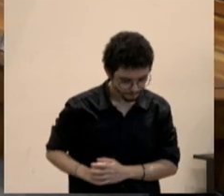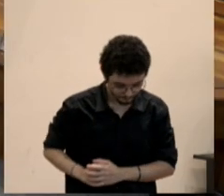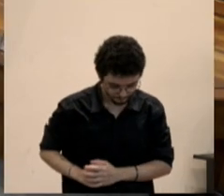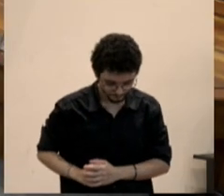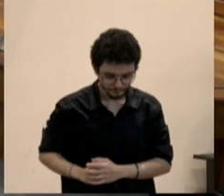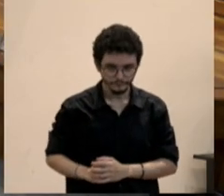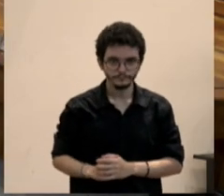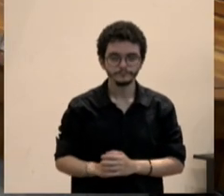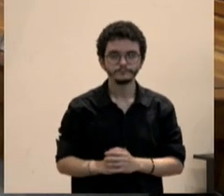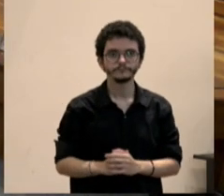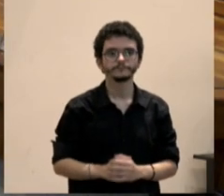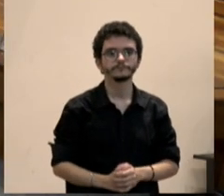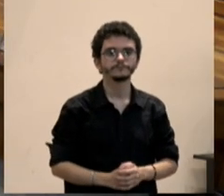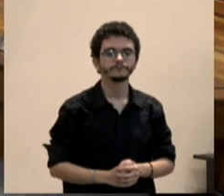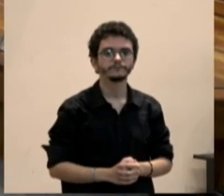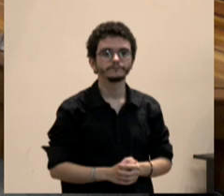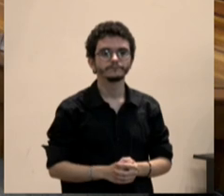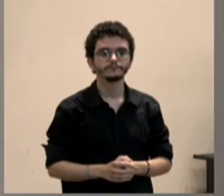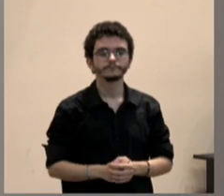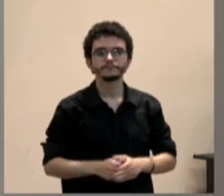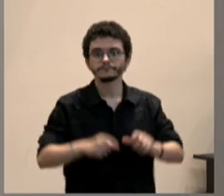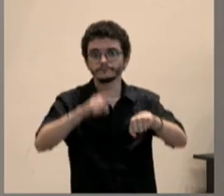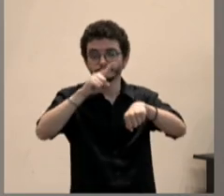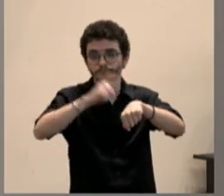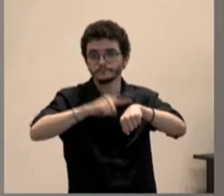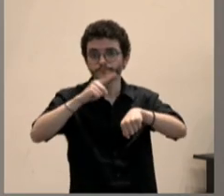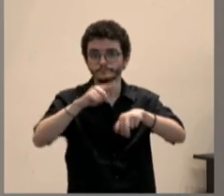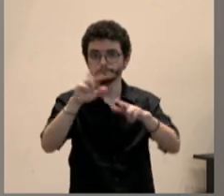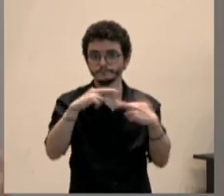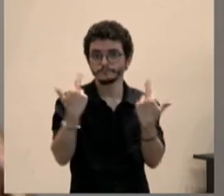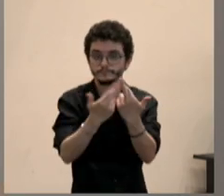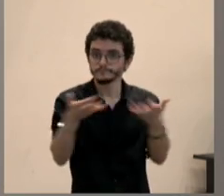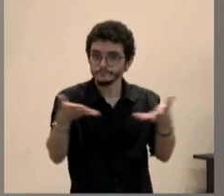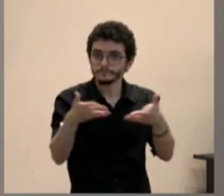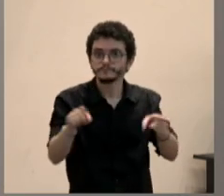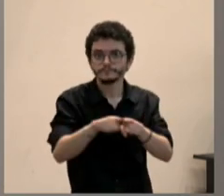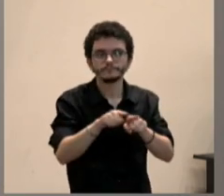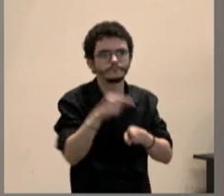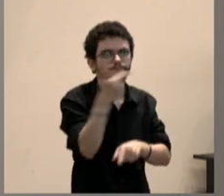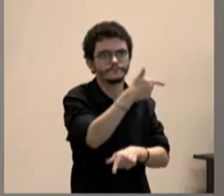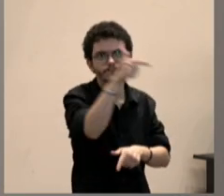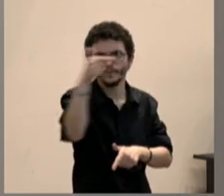O tempo todo nessa reunião, e hoje muito também,